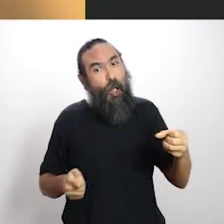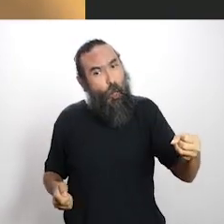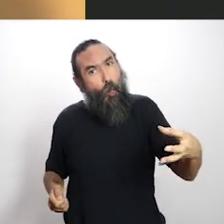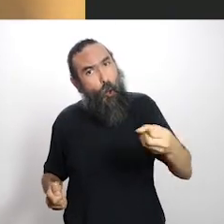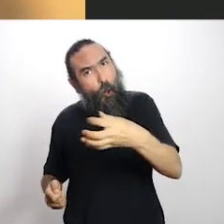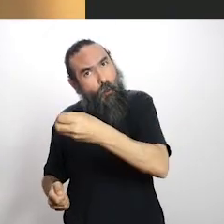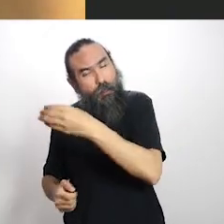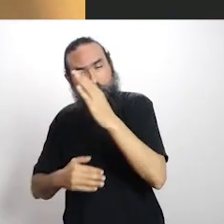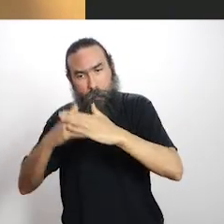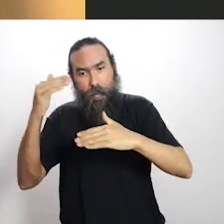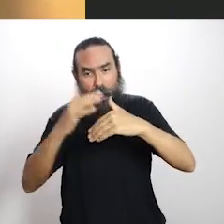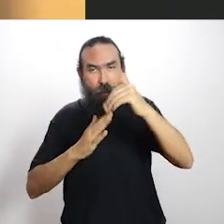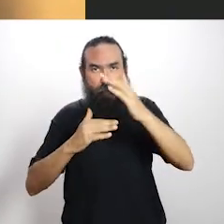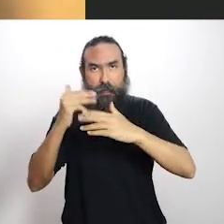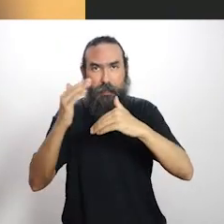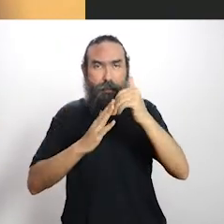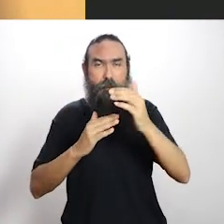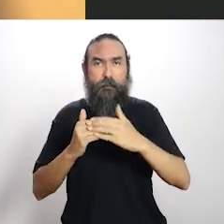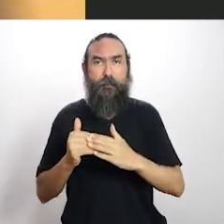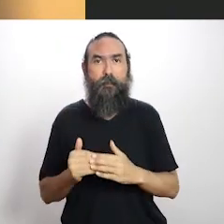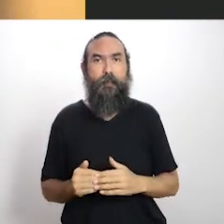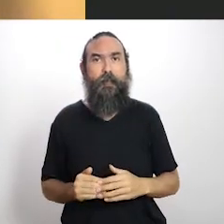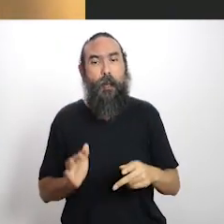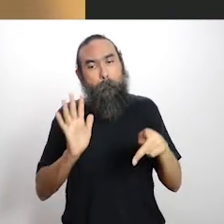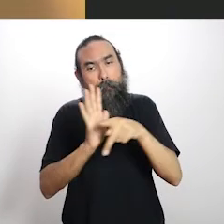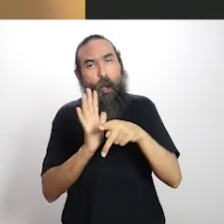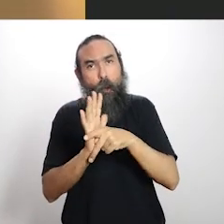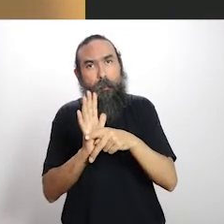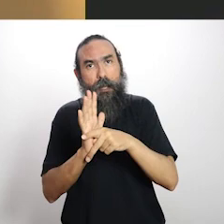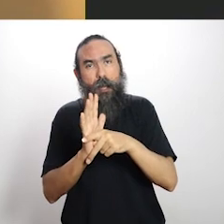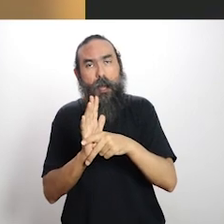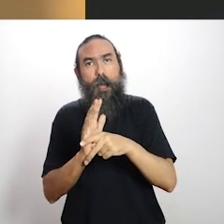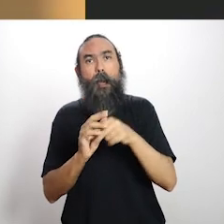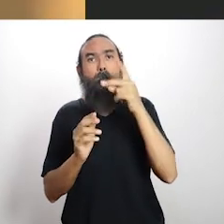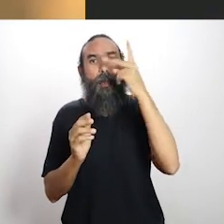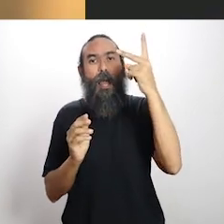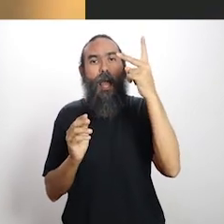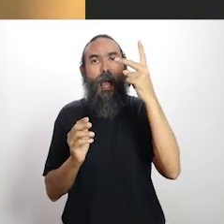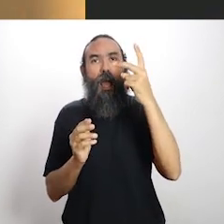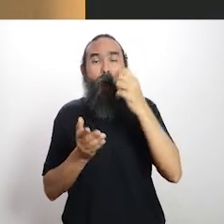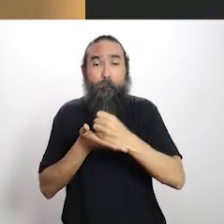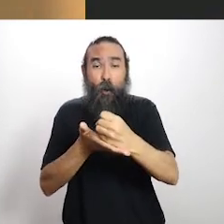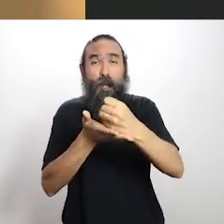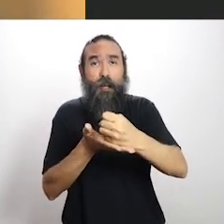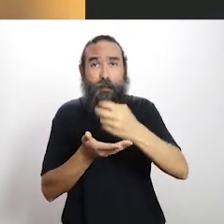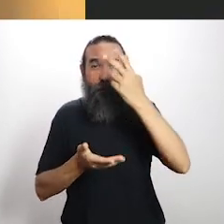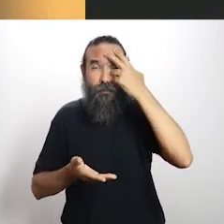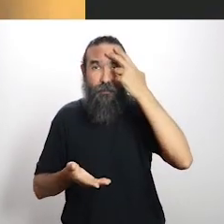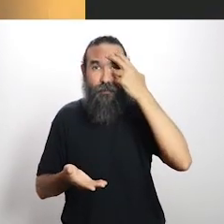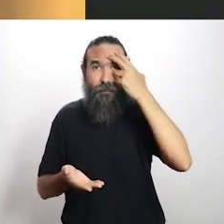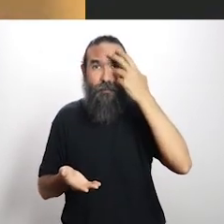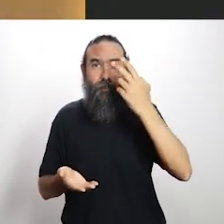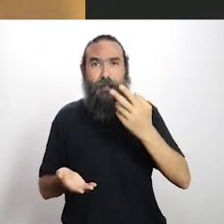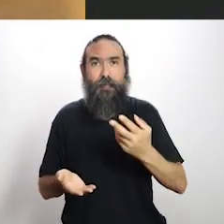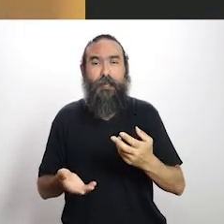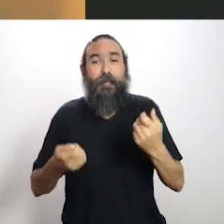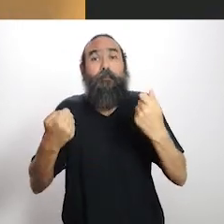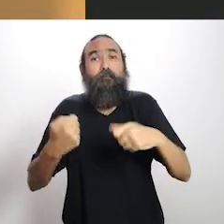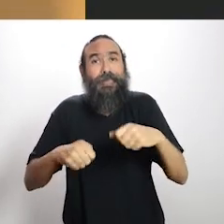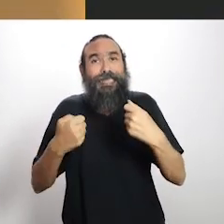necessidade para ter acesso ao recurso e para poder distribuir então a lei tem uma inteligência nela